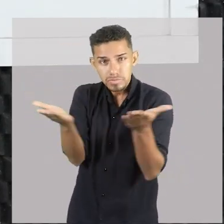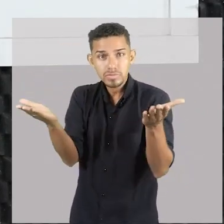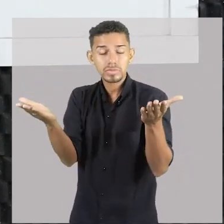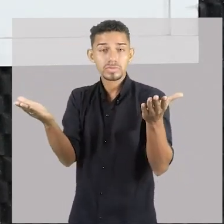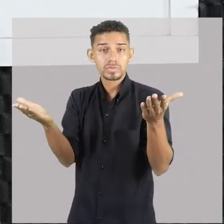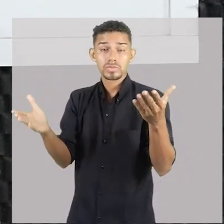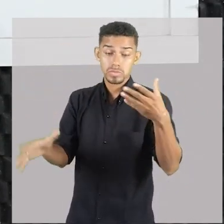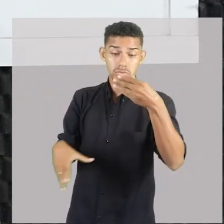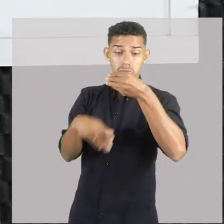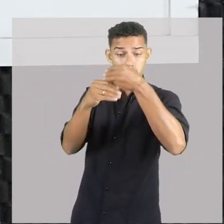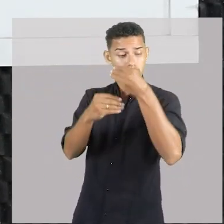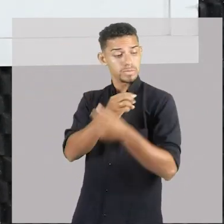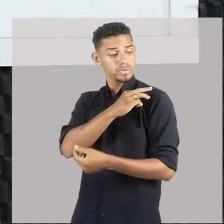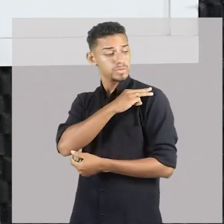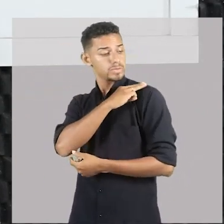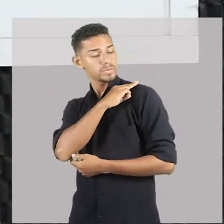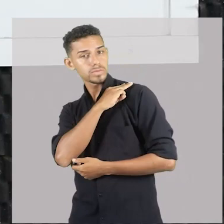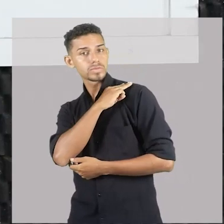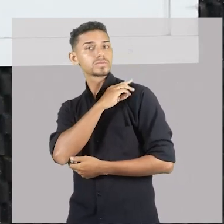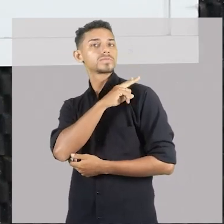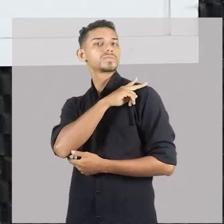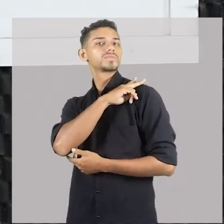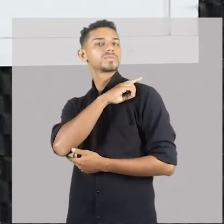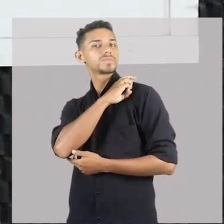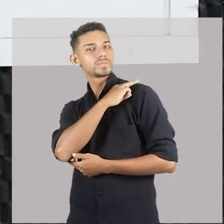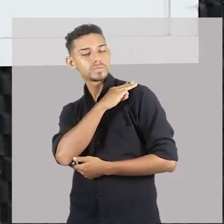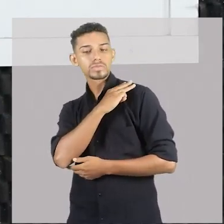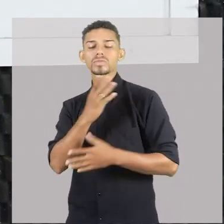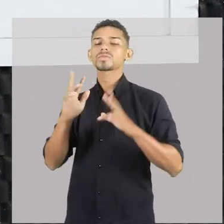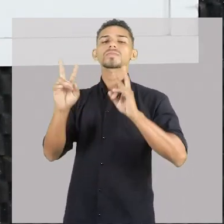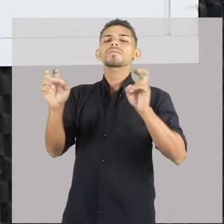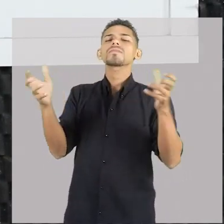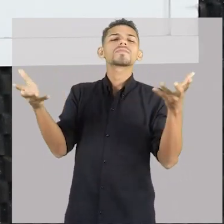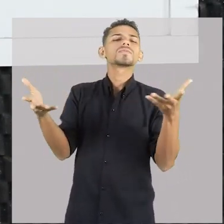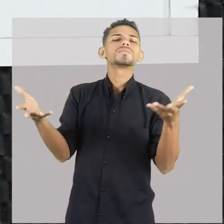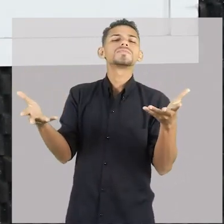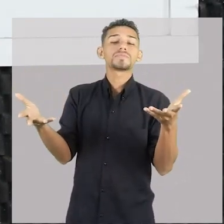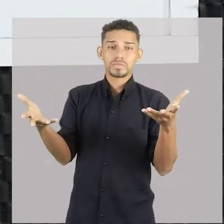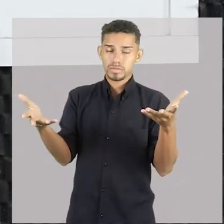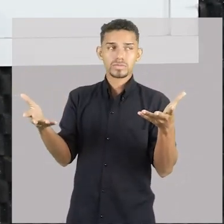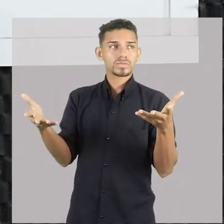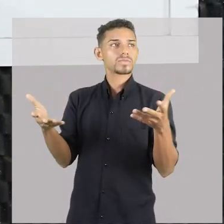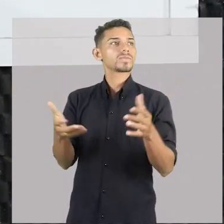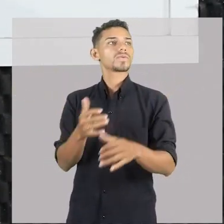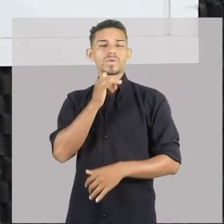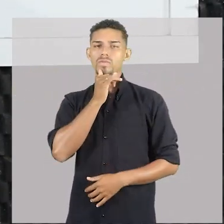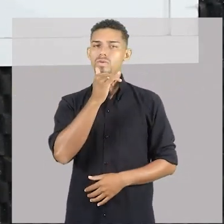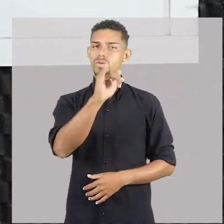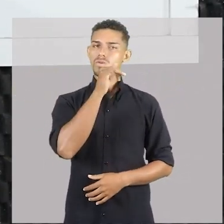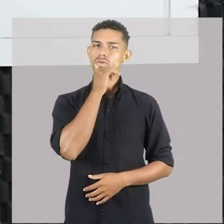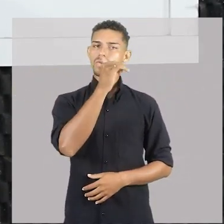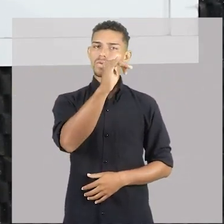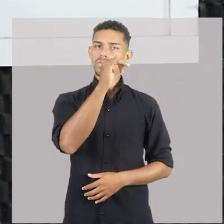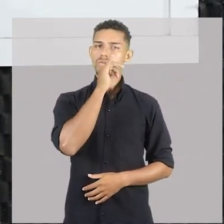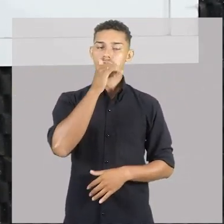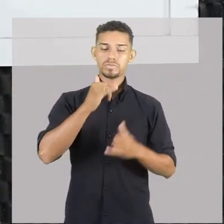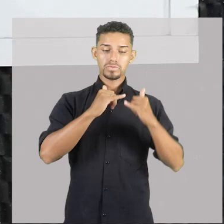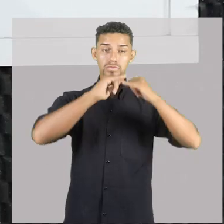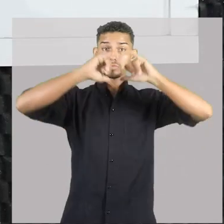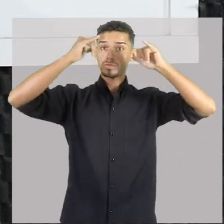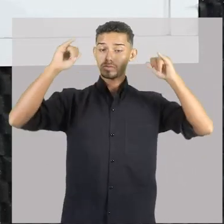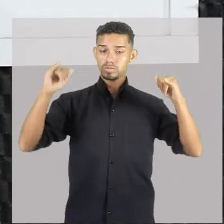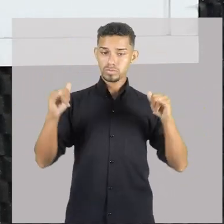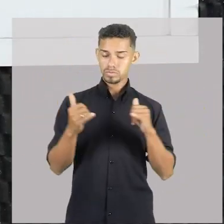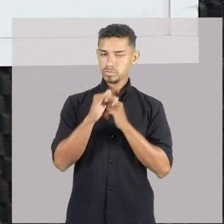Qual é o assunto de hoje? Tá no quadro, corrente elétrica. Então a gente vai falar um pouquinho sobre corrente elétrica,